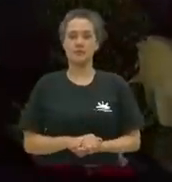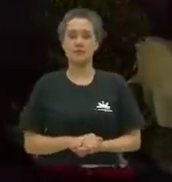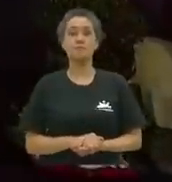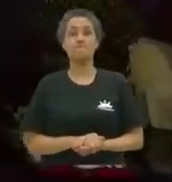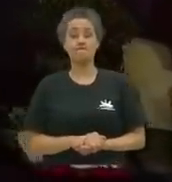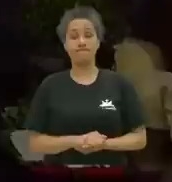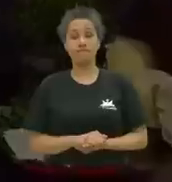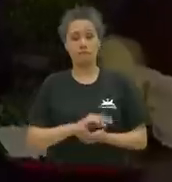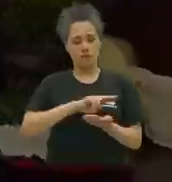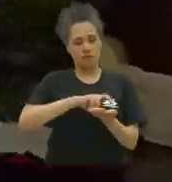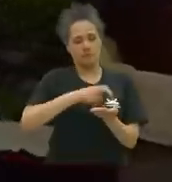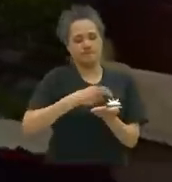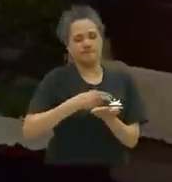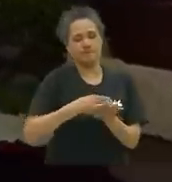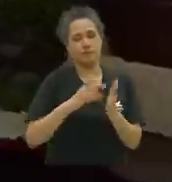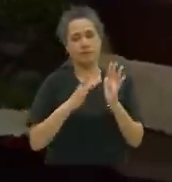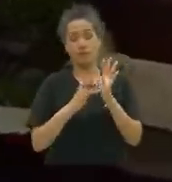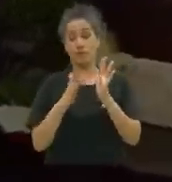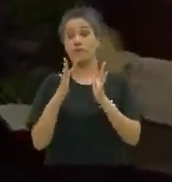morte de Jesus